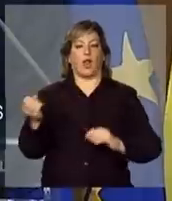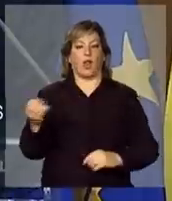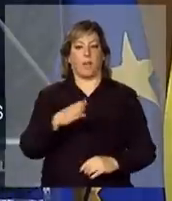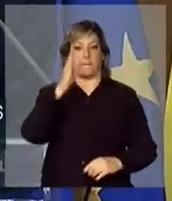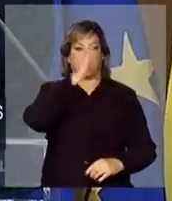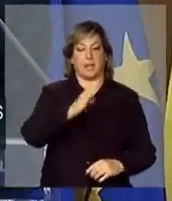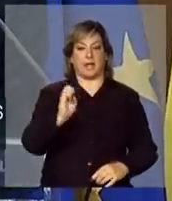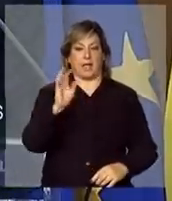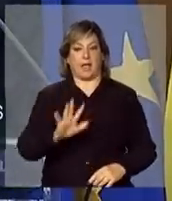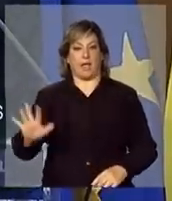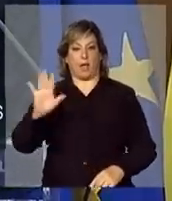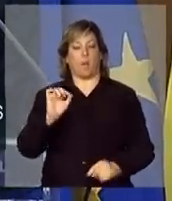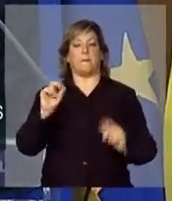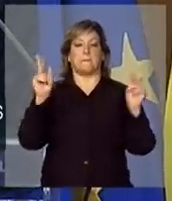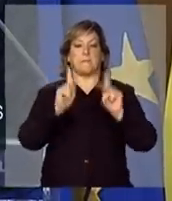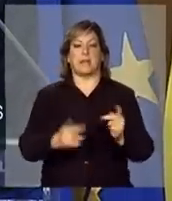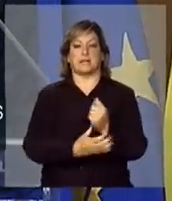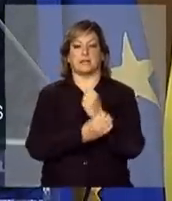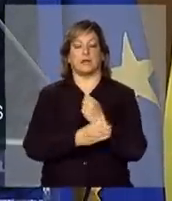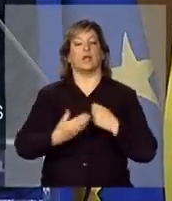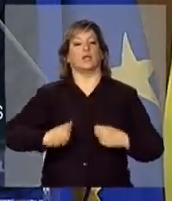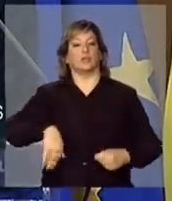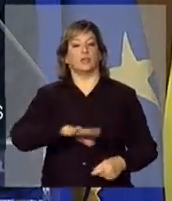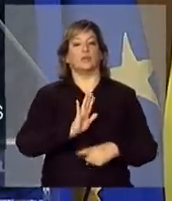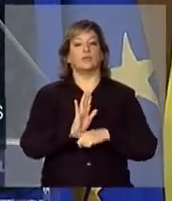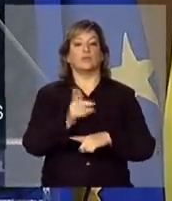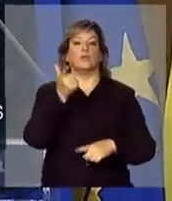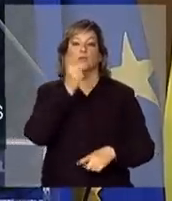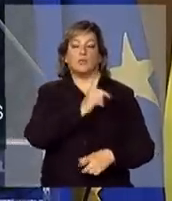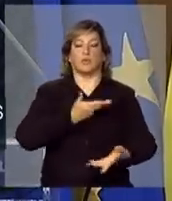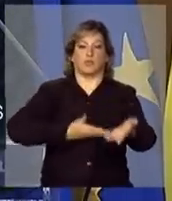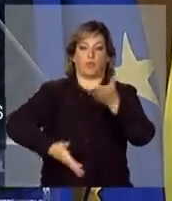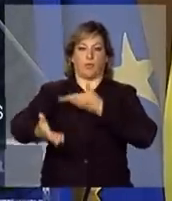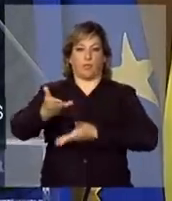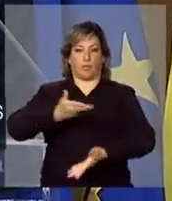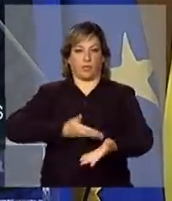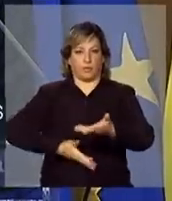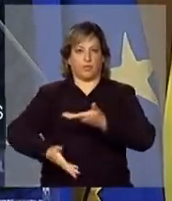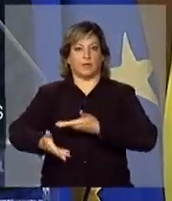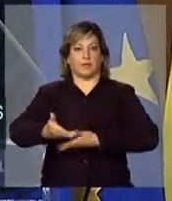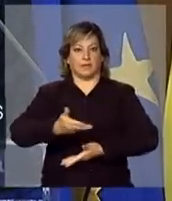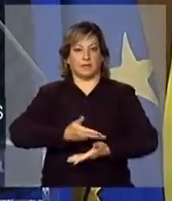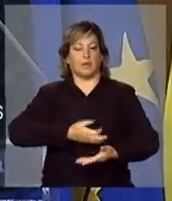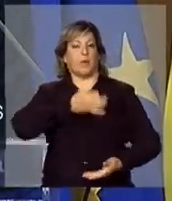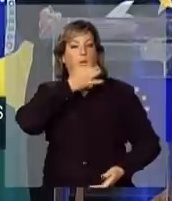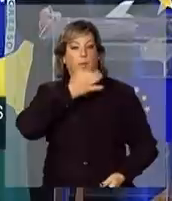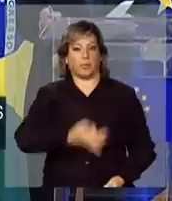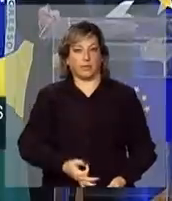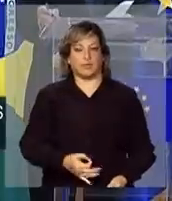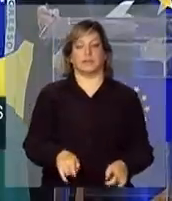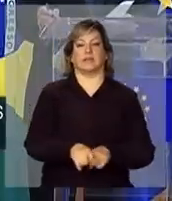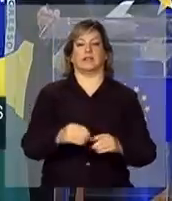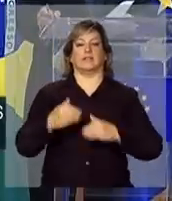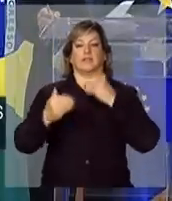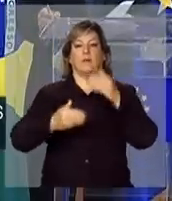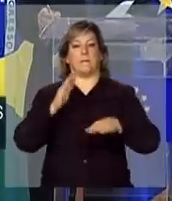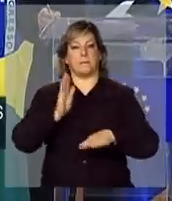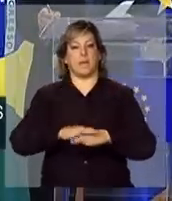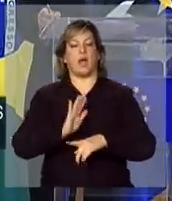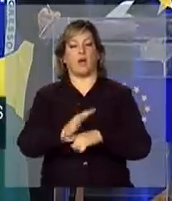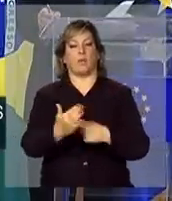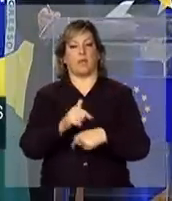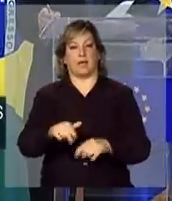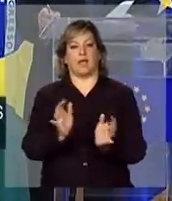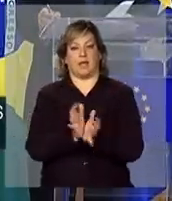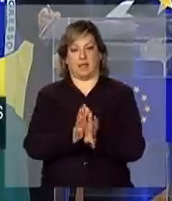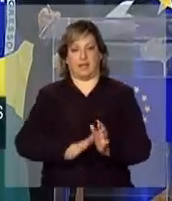em matérias de paz e segurança que nos permitirá trocar posições e desenvolver ainda mais cooperação nessa